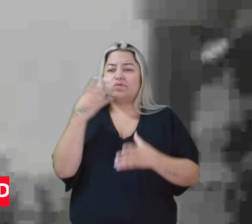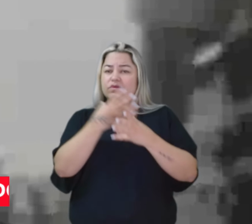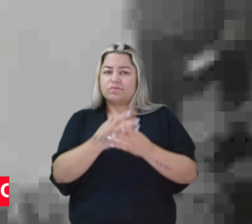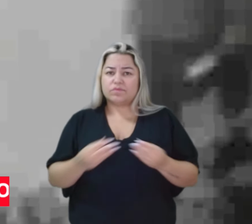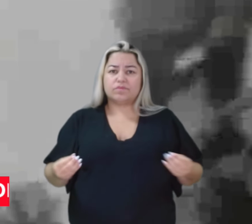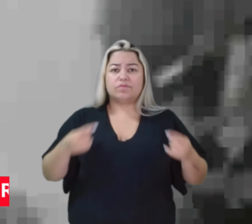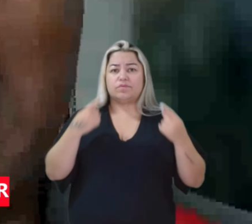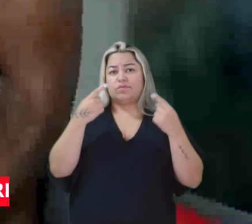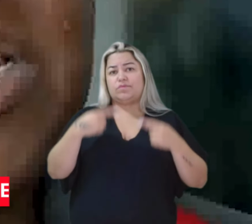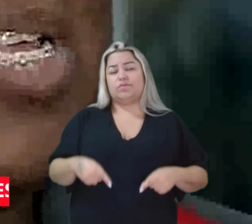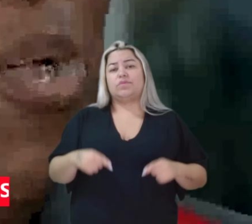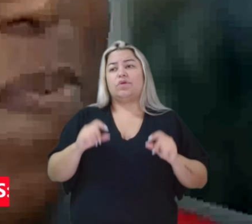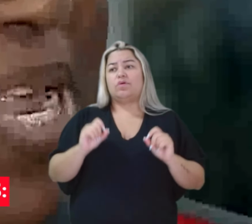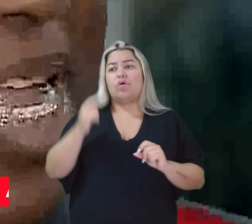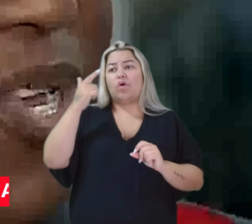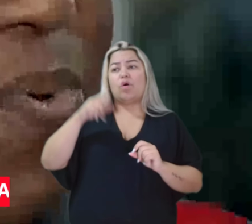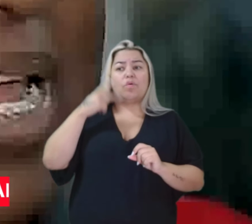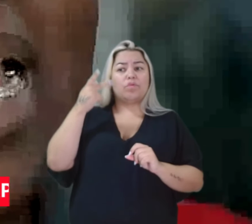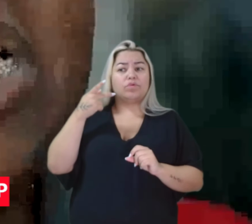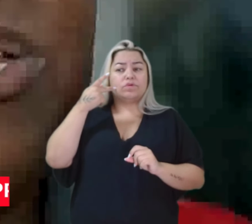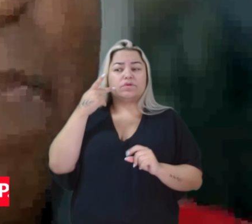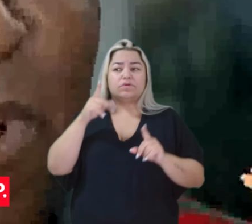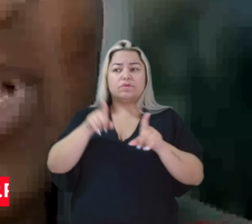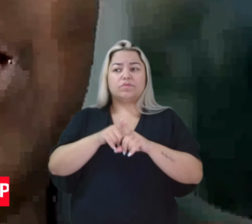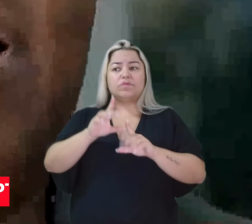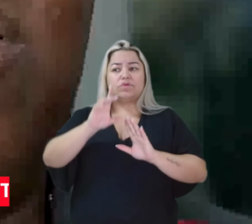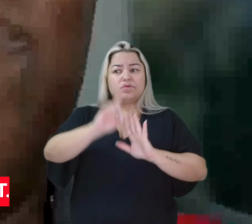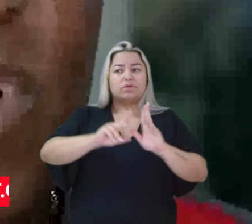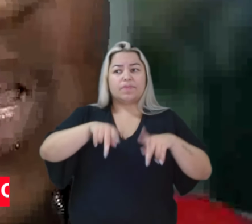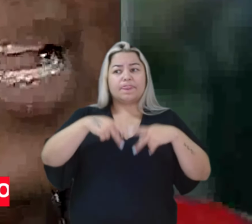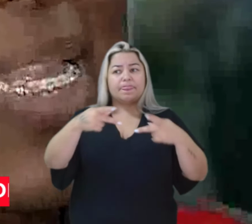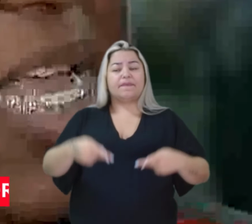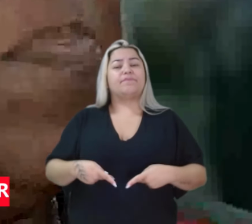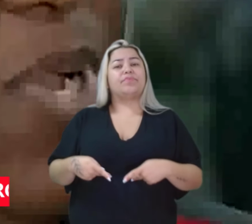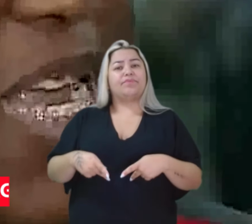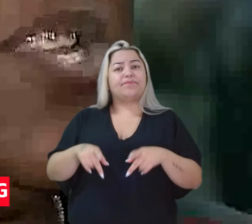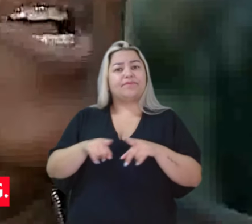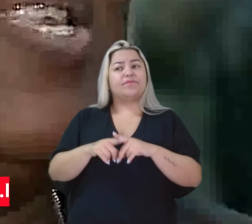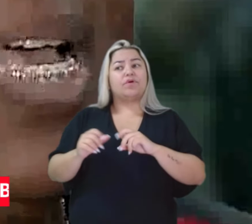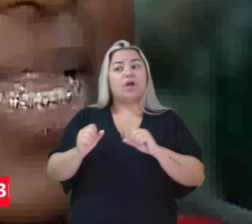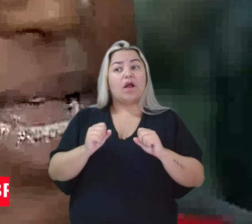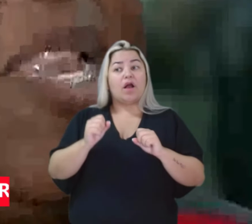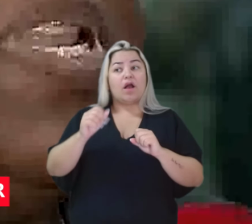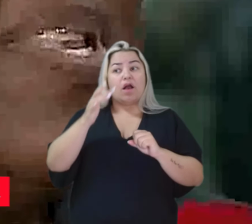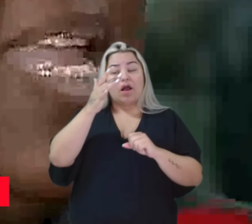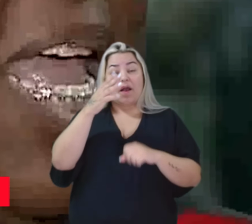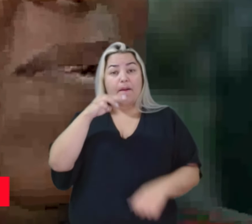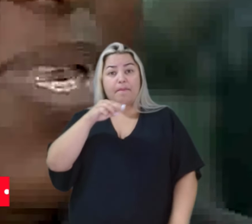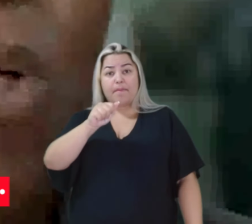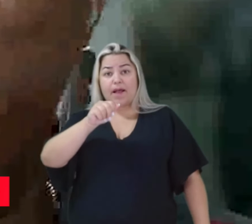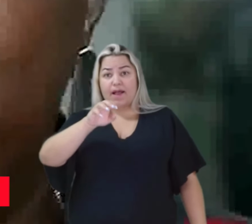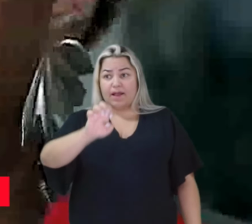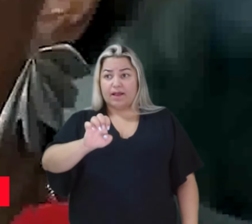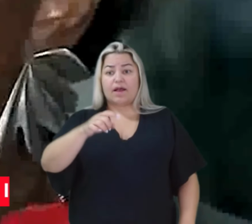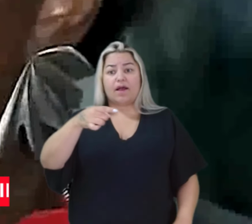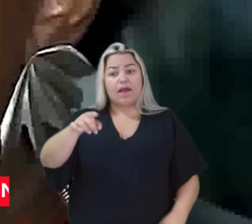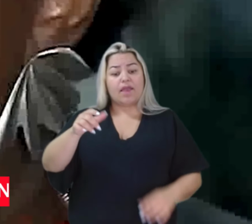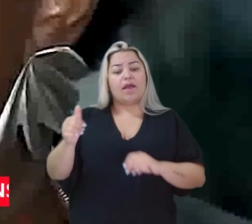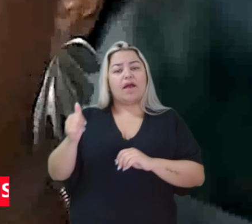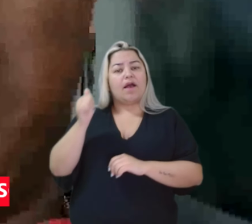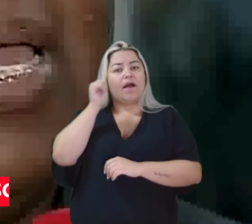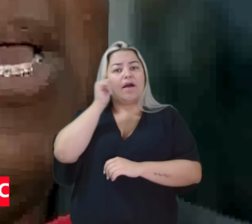desaparecidos políticos. Outro destaque do Ministério dos Direitos Humanos foi a posse da ministra Macaé Evaristo, a primeira